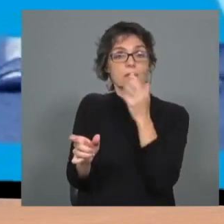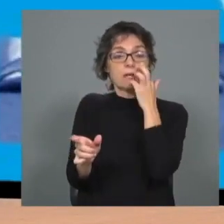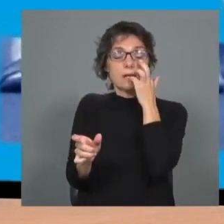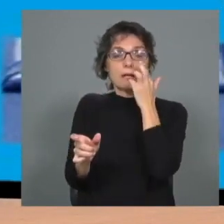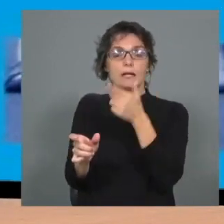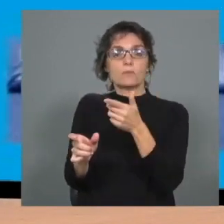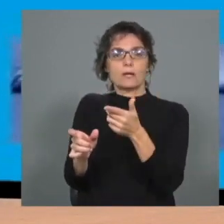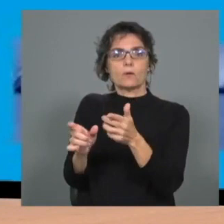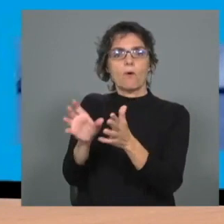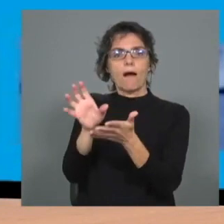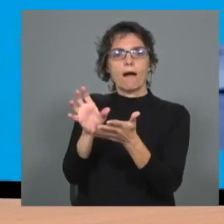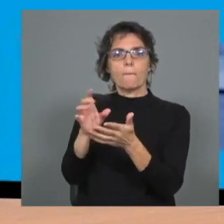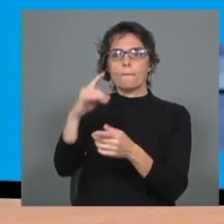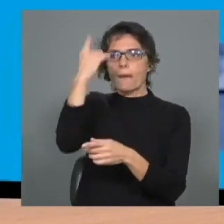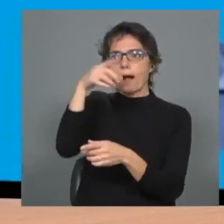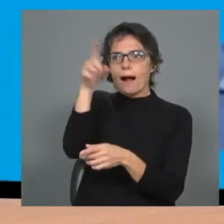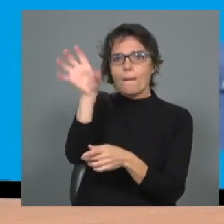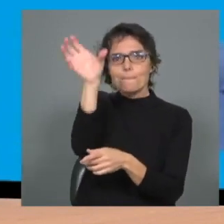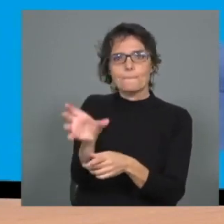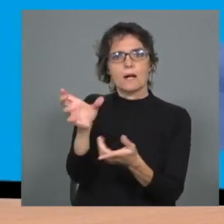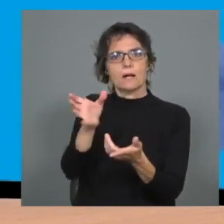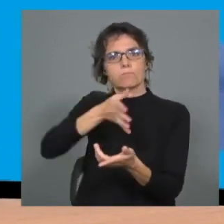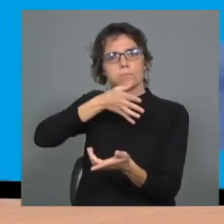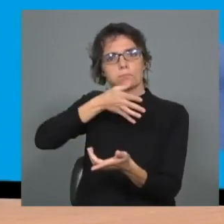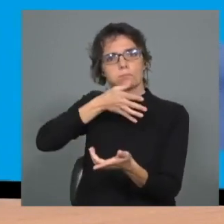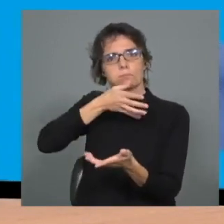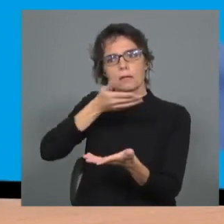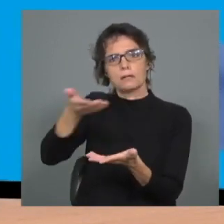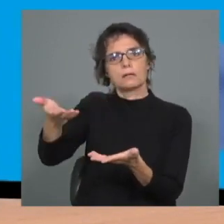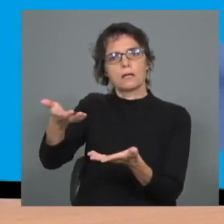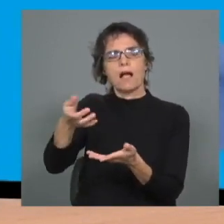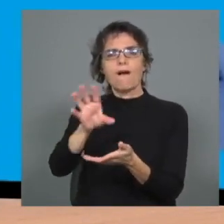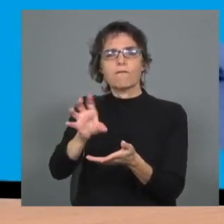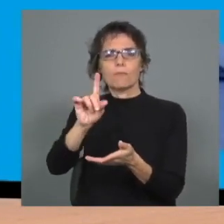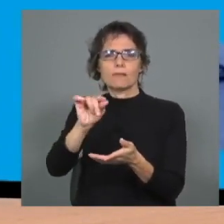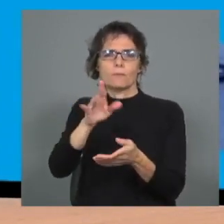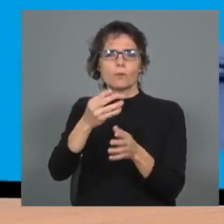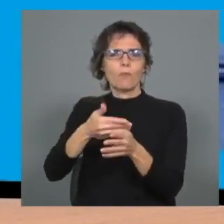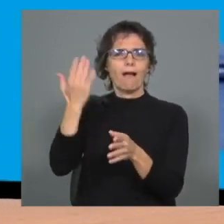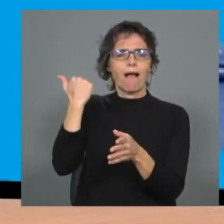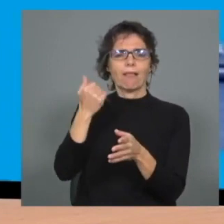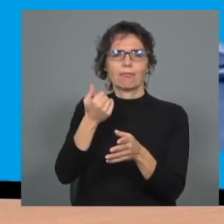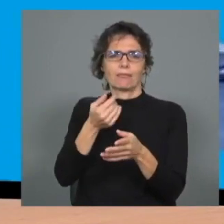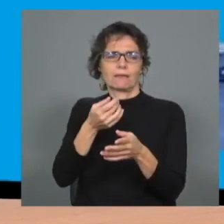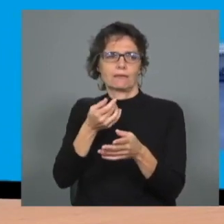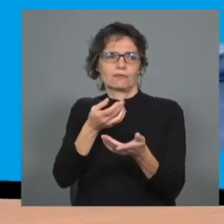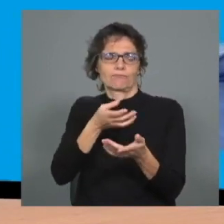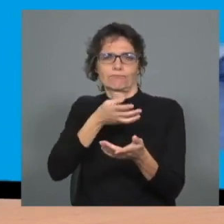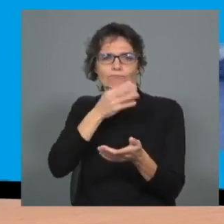que se apresentou, como sua prática retórica, o modo como ele ridicularizava as instituições políticas e tal.